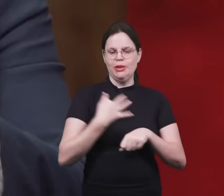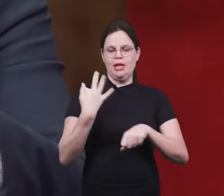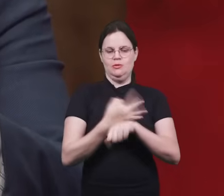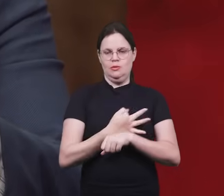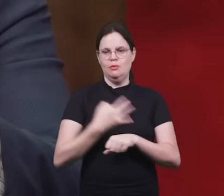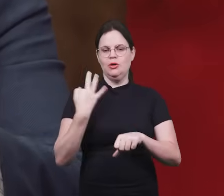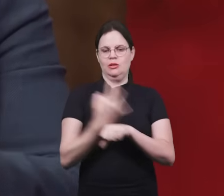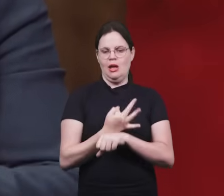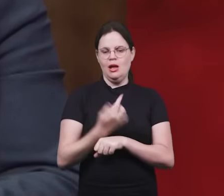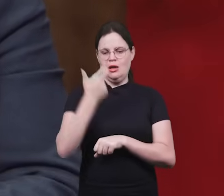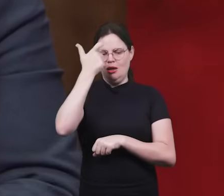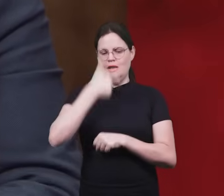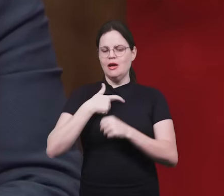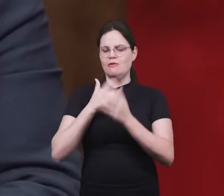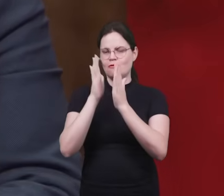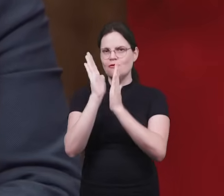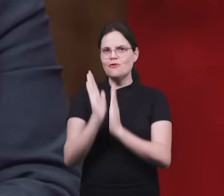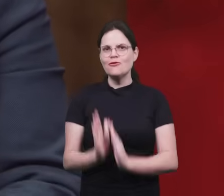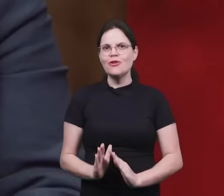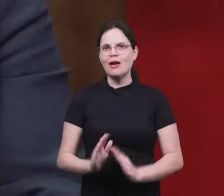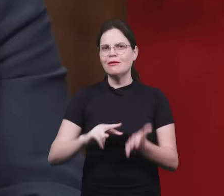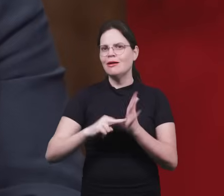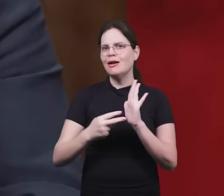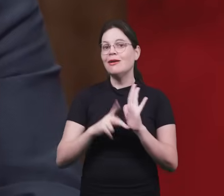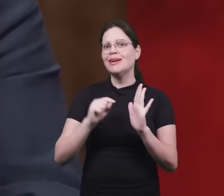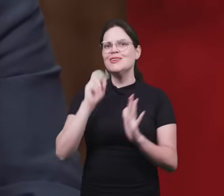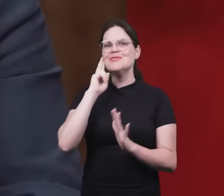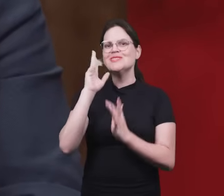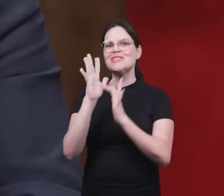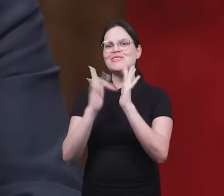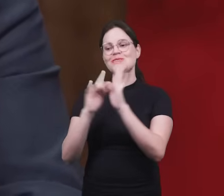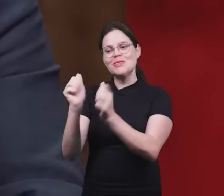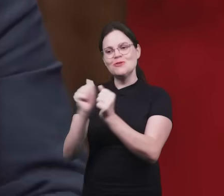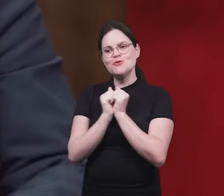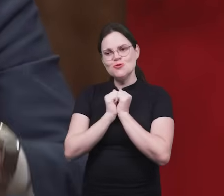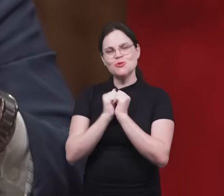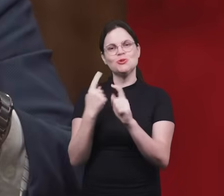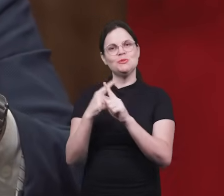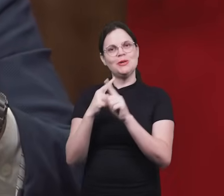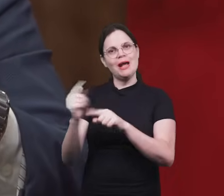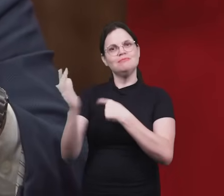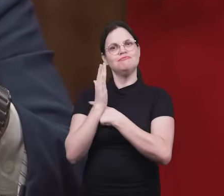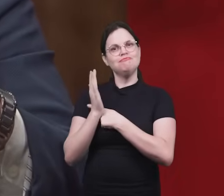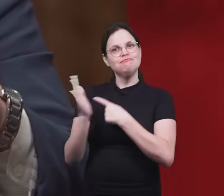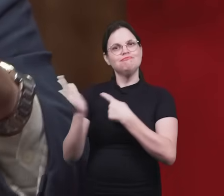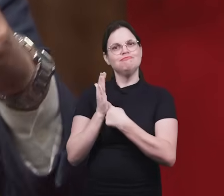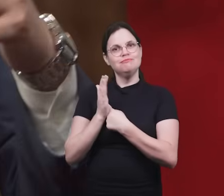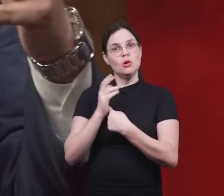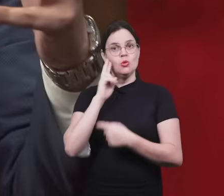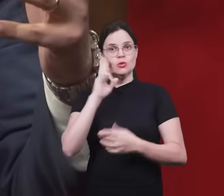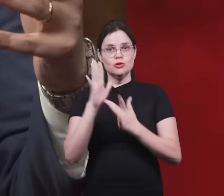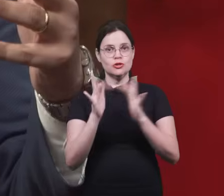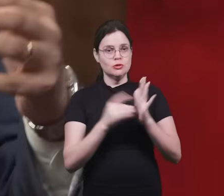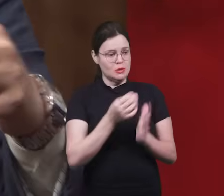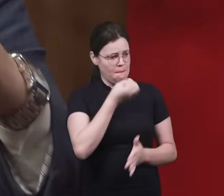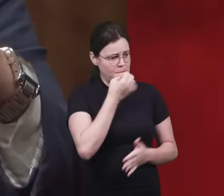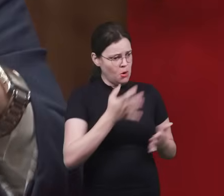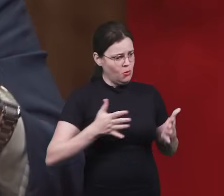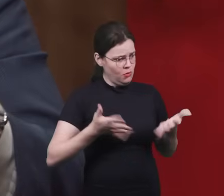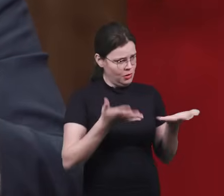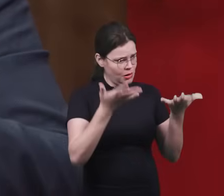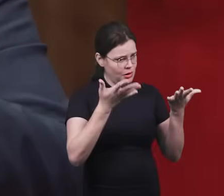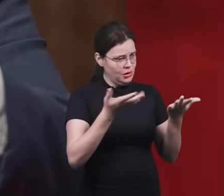ele tem Jesus batalhando com ele. Glória a Deus. Ele tem Jesus ajudando, esforçando. O próprio Senhor Glória a Jesus Jesus. disse, tem de bom ânimo,